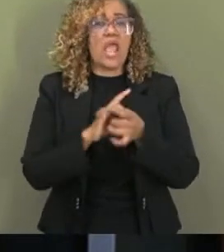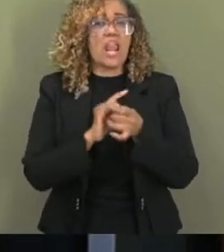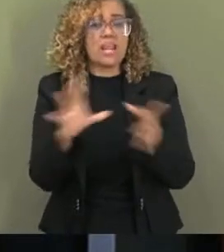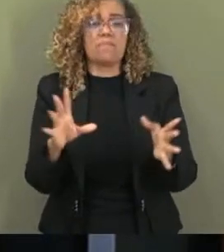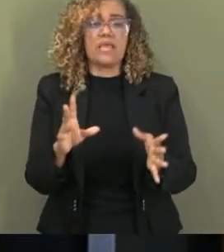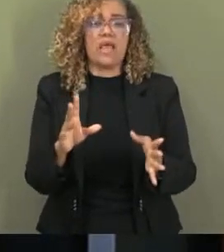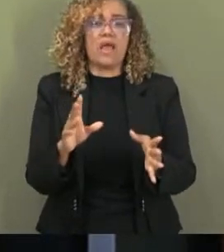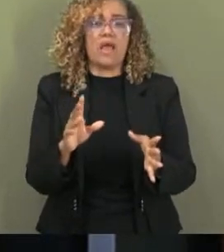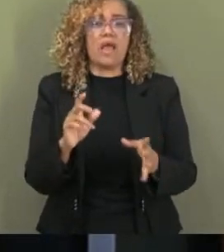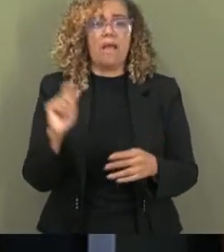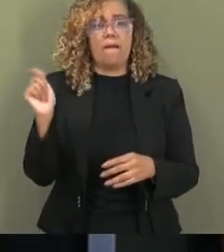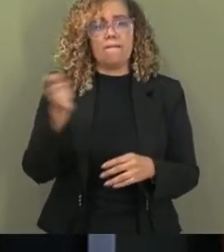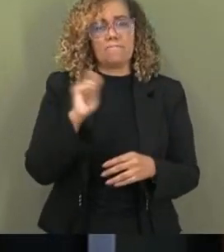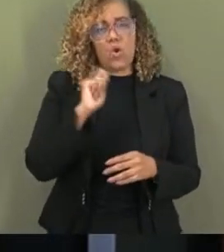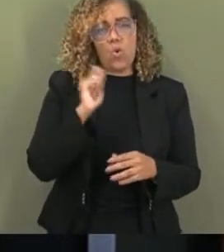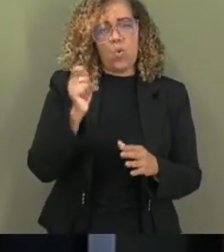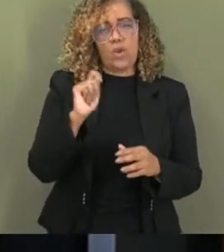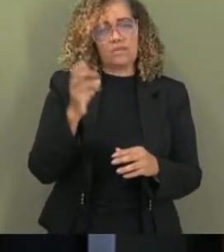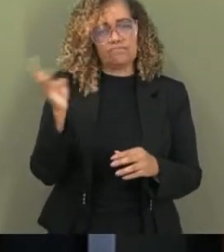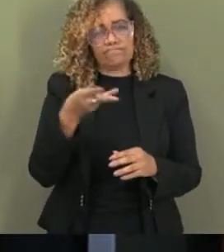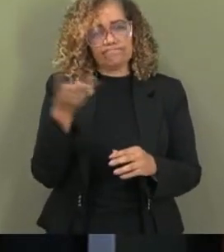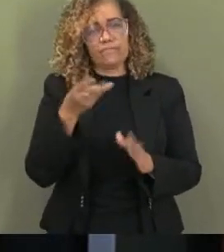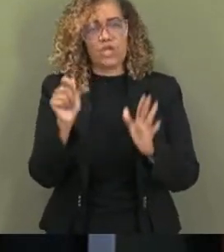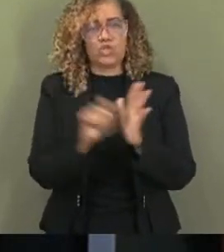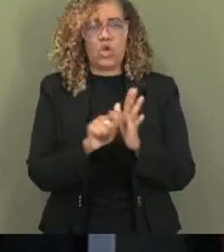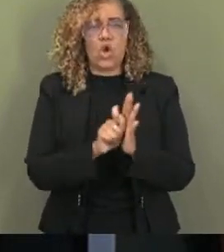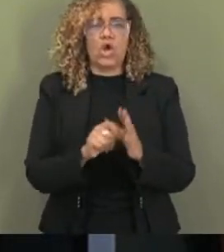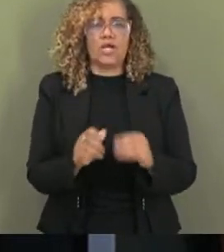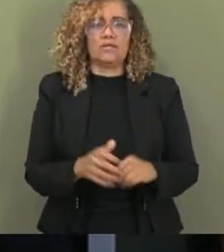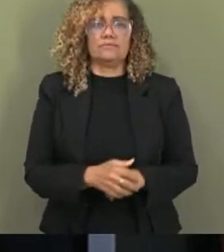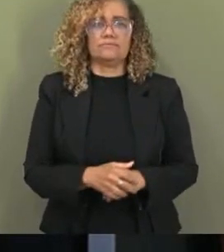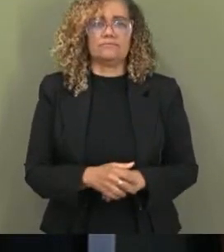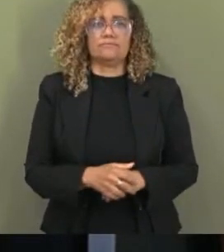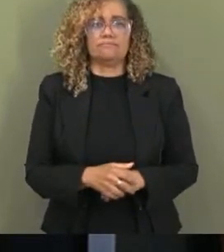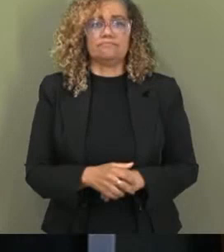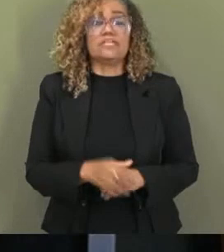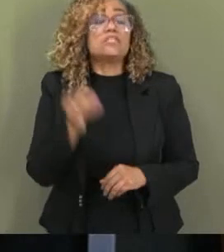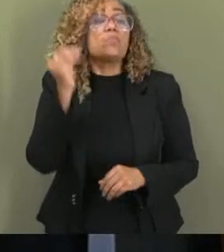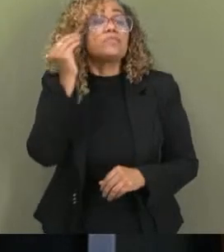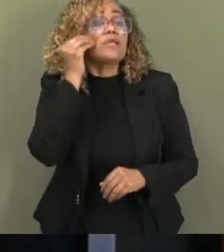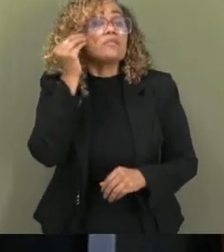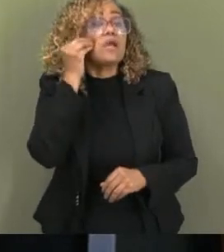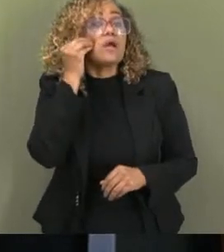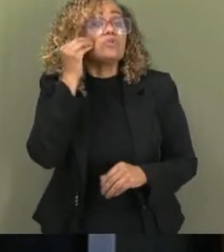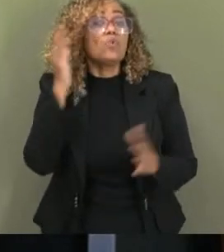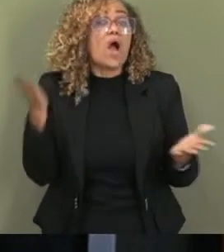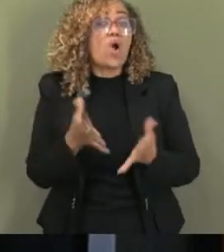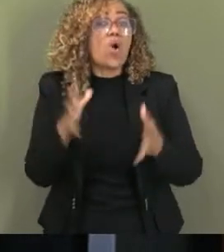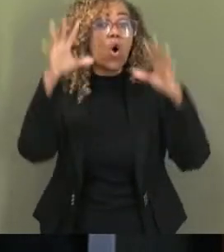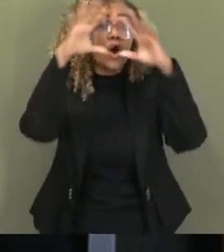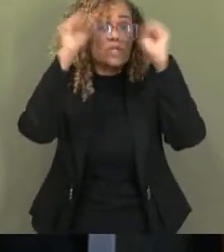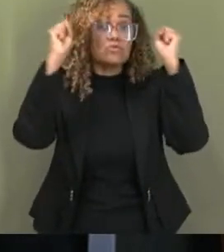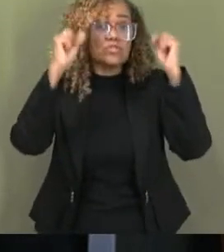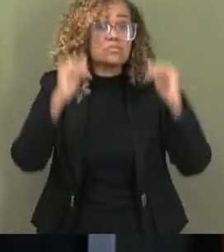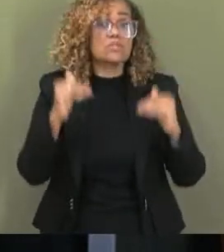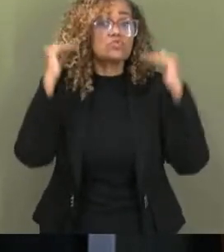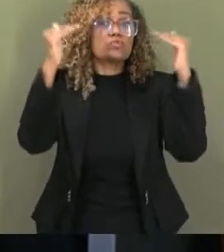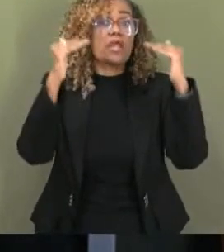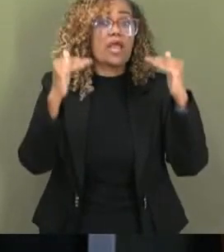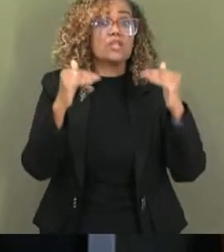do porte de droga. Então, eles estão tentando no Supremo Tribunal Federal,